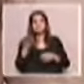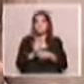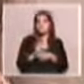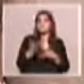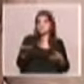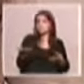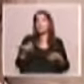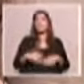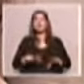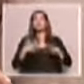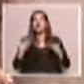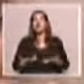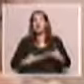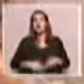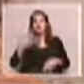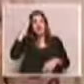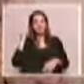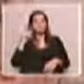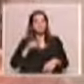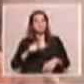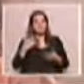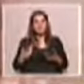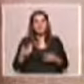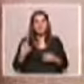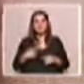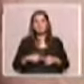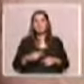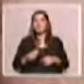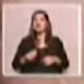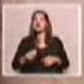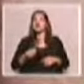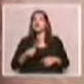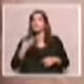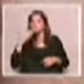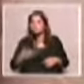dia também há chefes que têm transformado e têm usado... Sim,